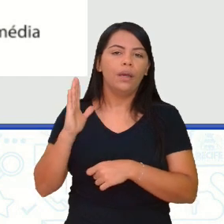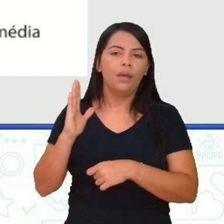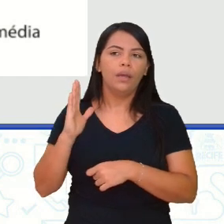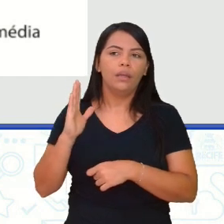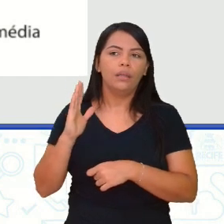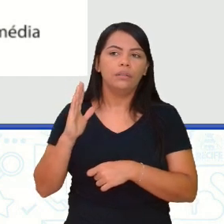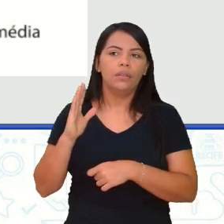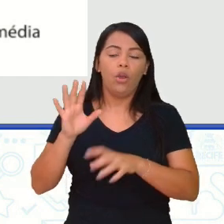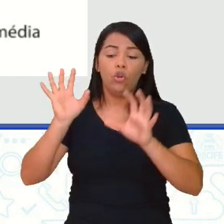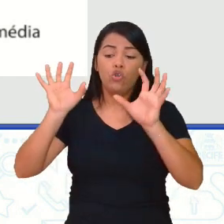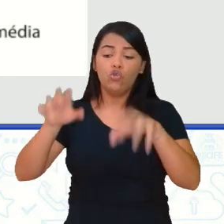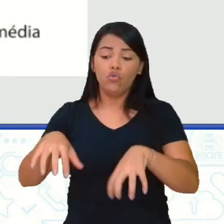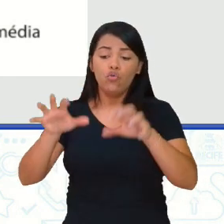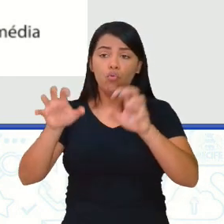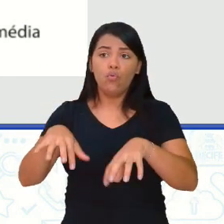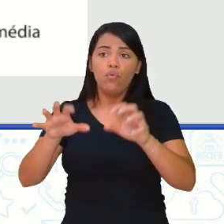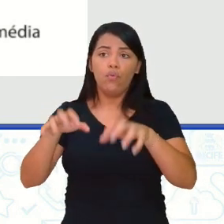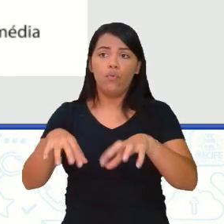a precipitação,